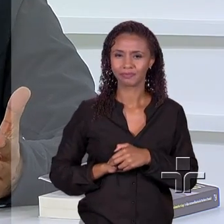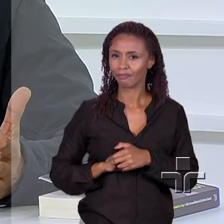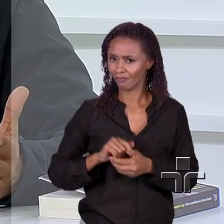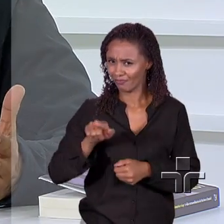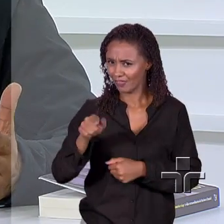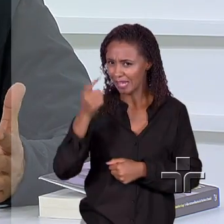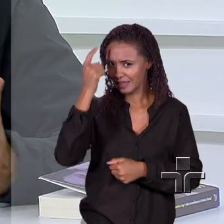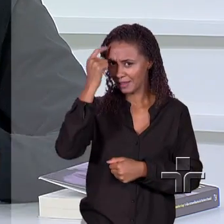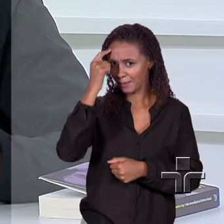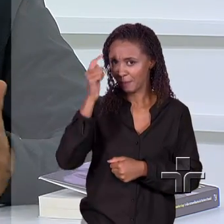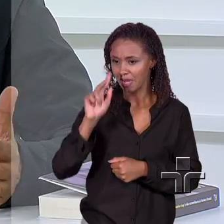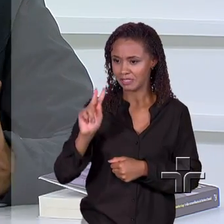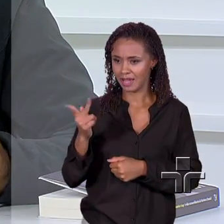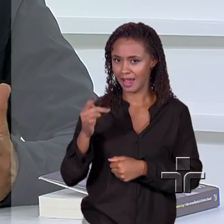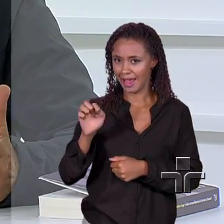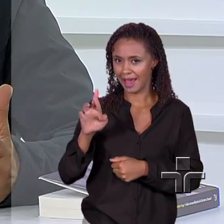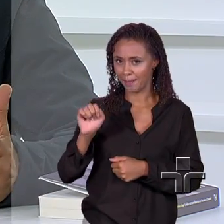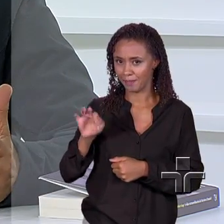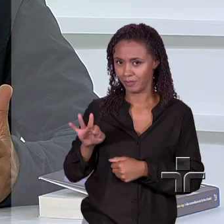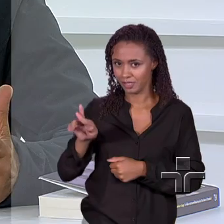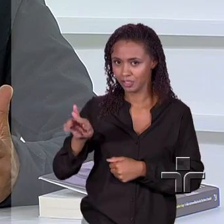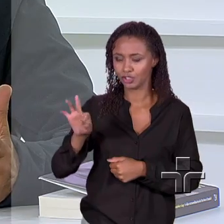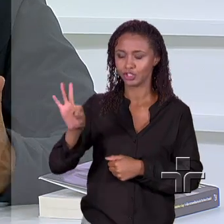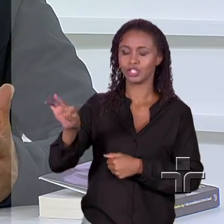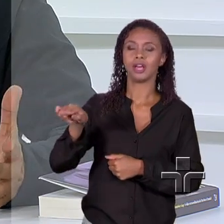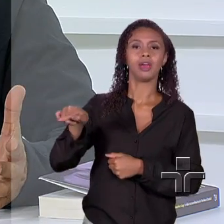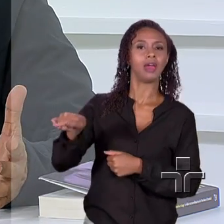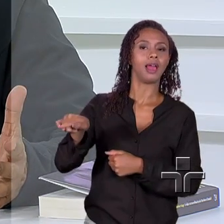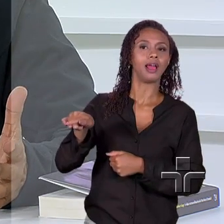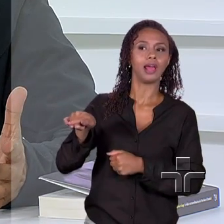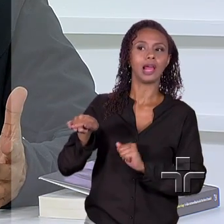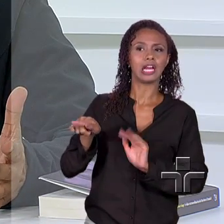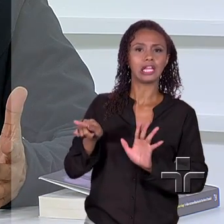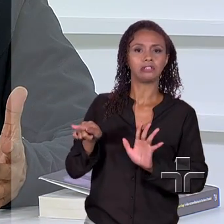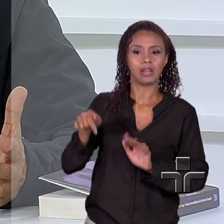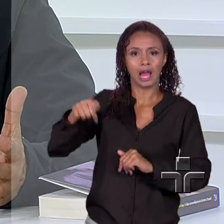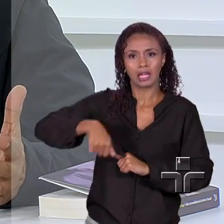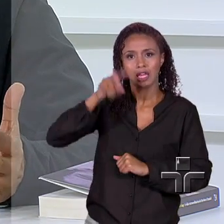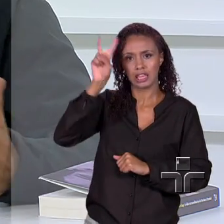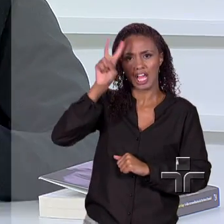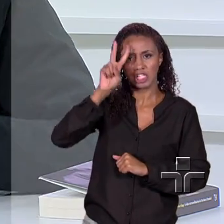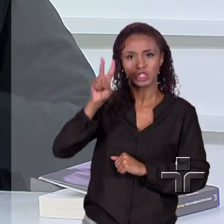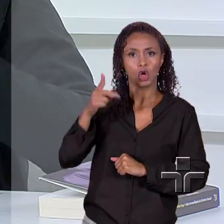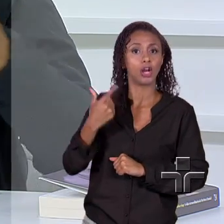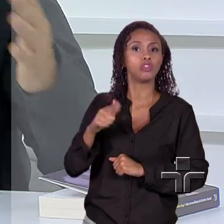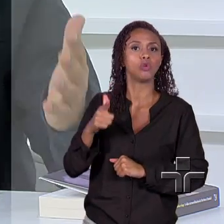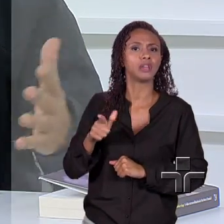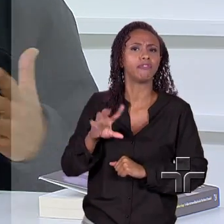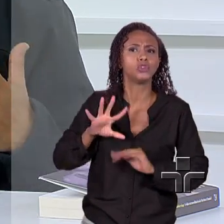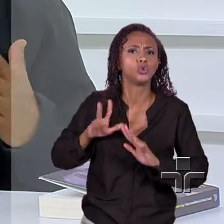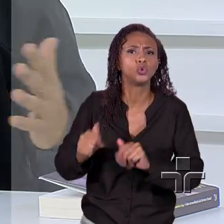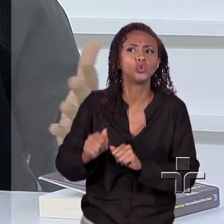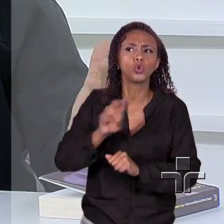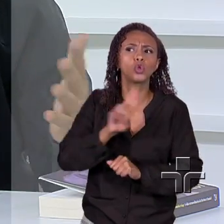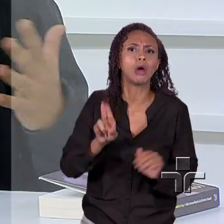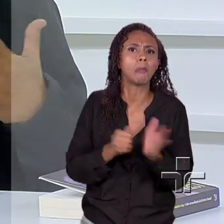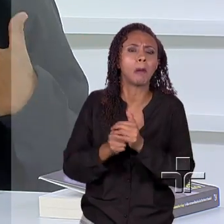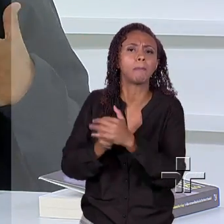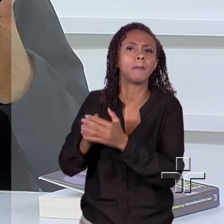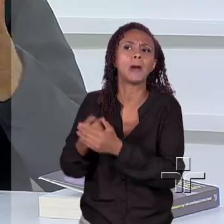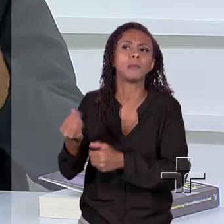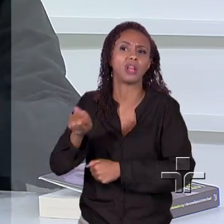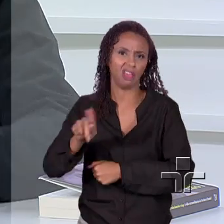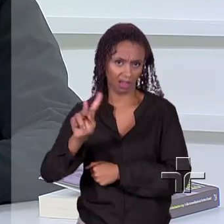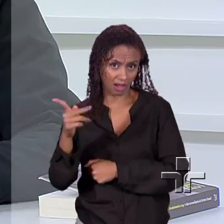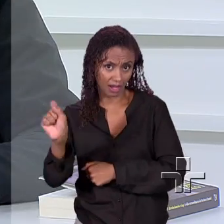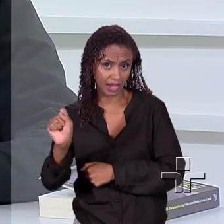tão escondido na nossa história até hoje por ser homossexual? Os guerrilheiros achavam que não ficaria